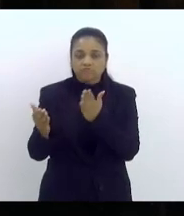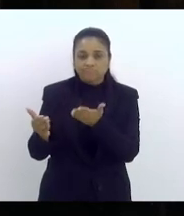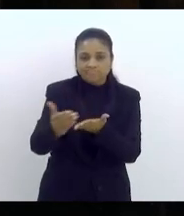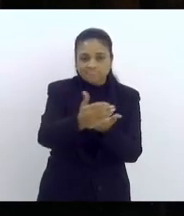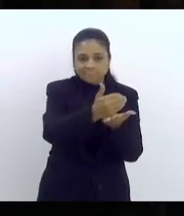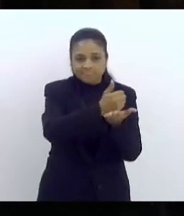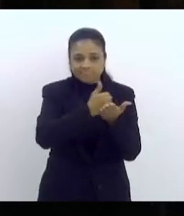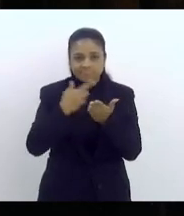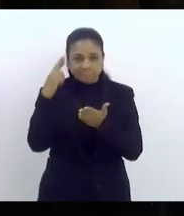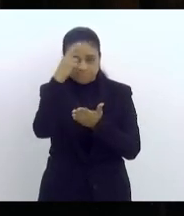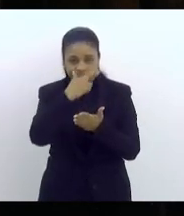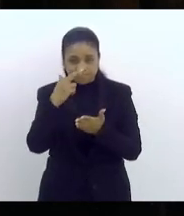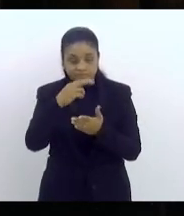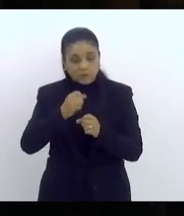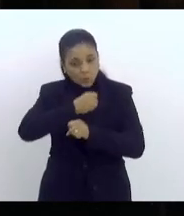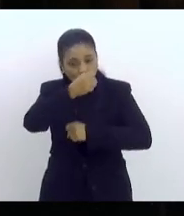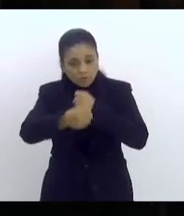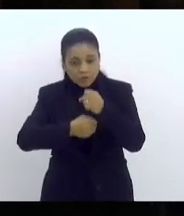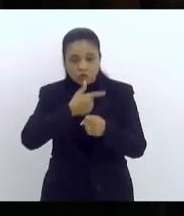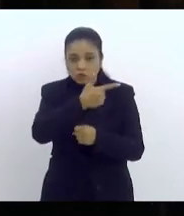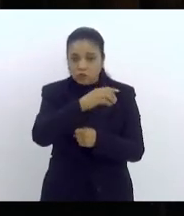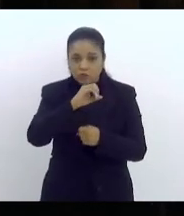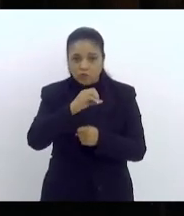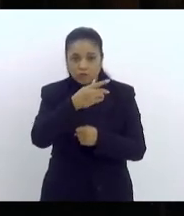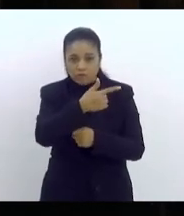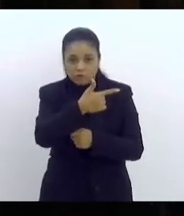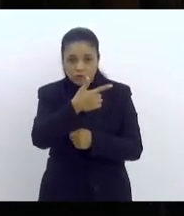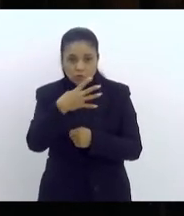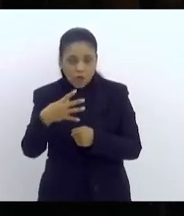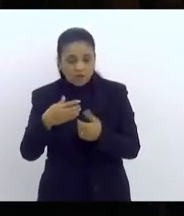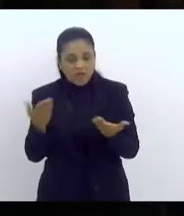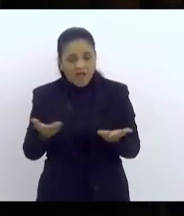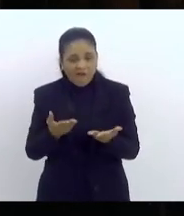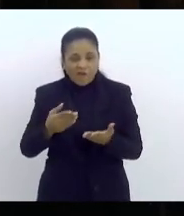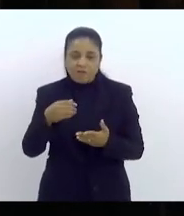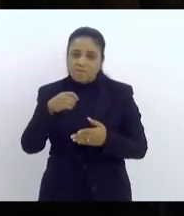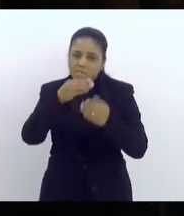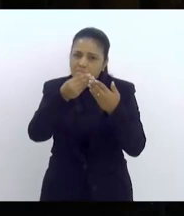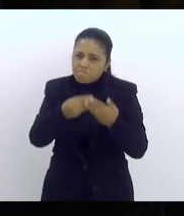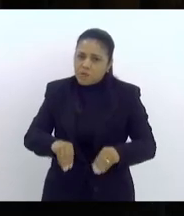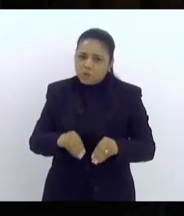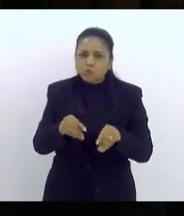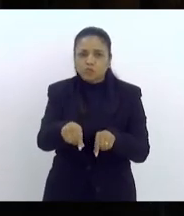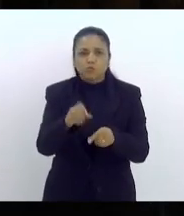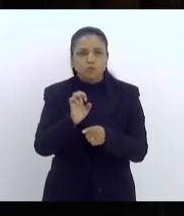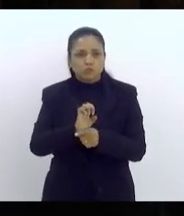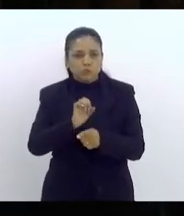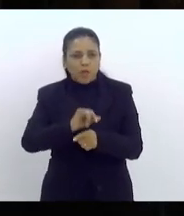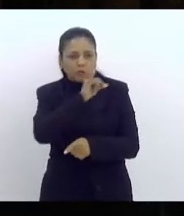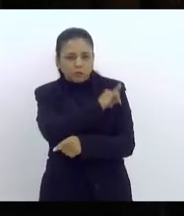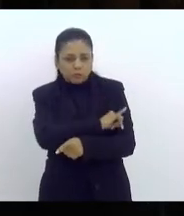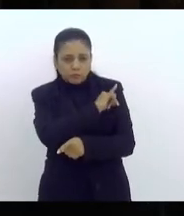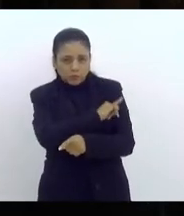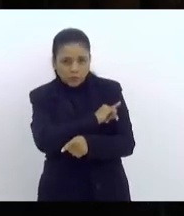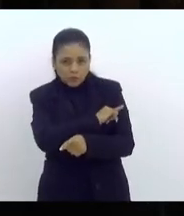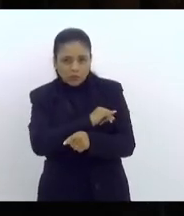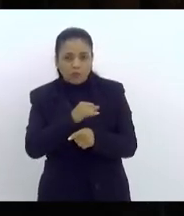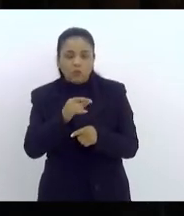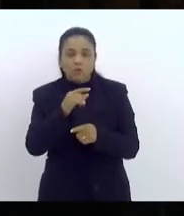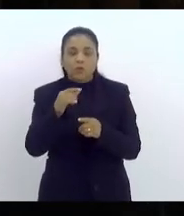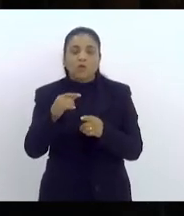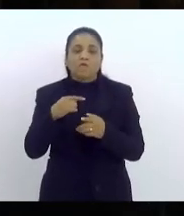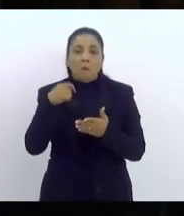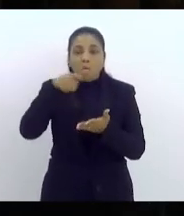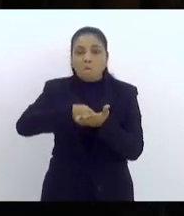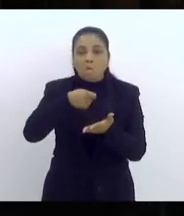o atual regime é cruel estrangula o nosso Estado do Rio de Janeiro e foi imposto por Paulo Guedes e Bolsonaro